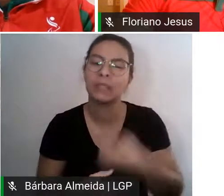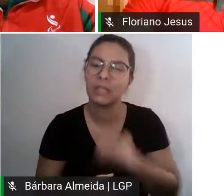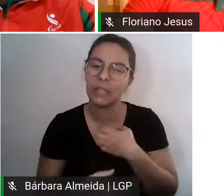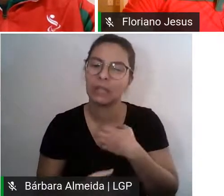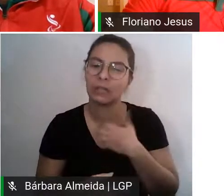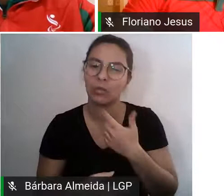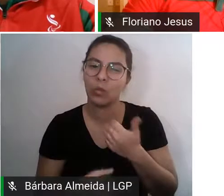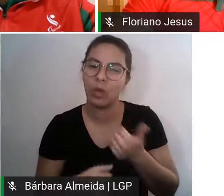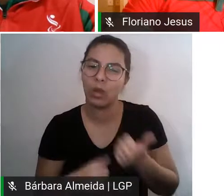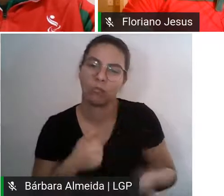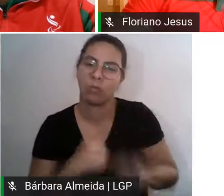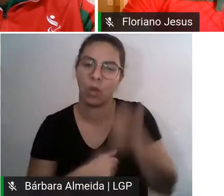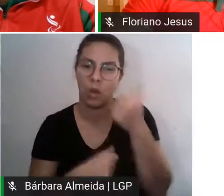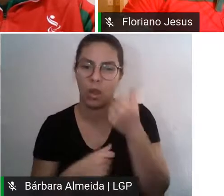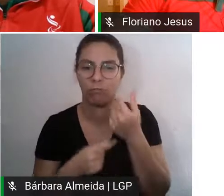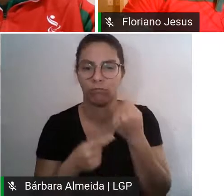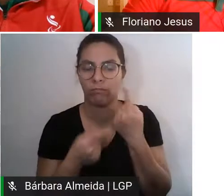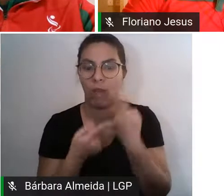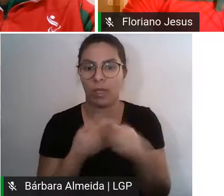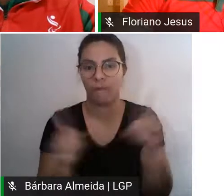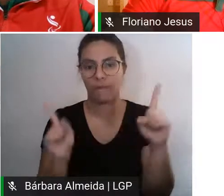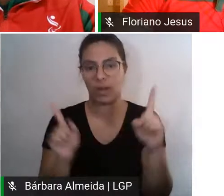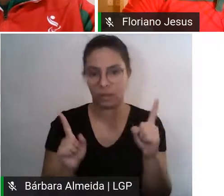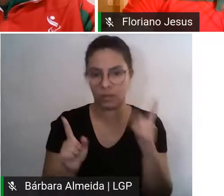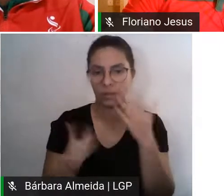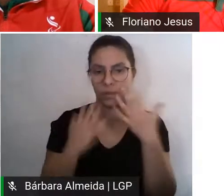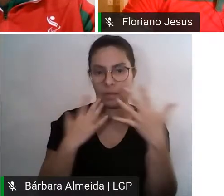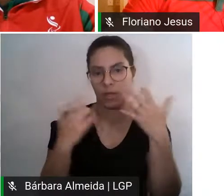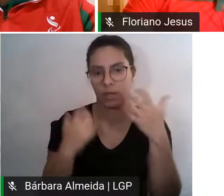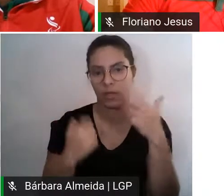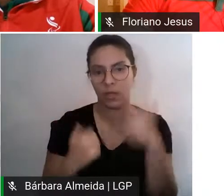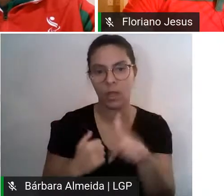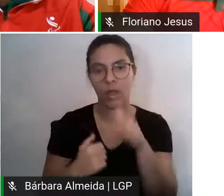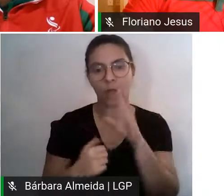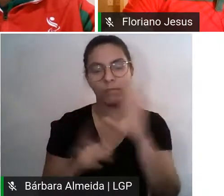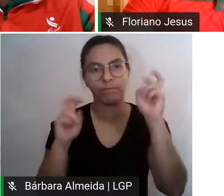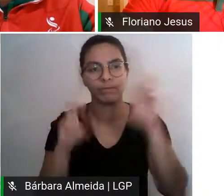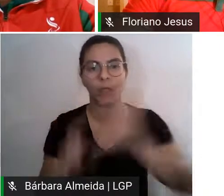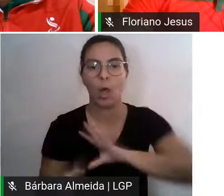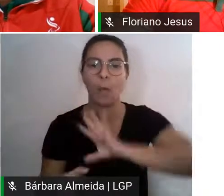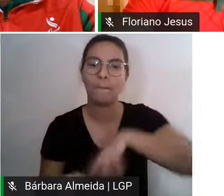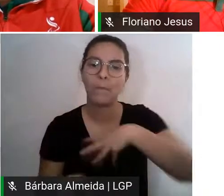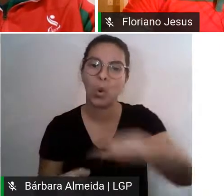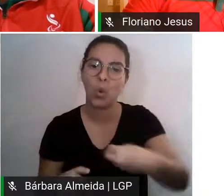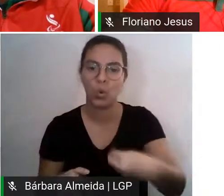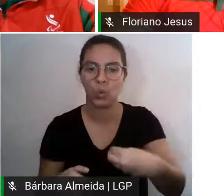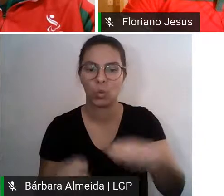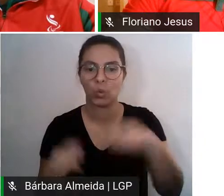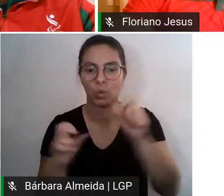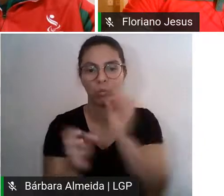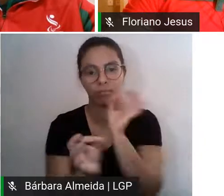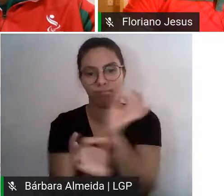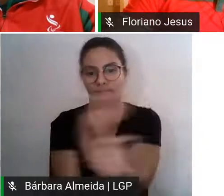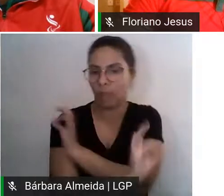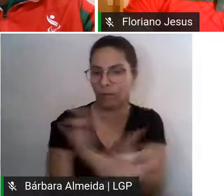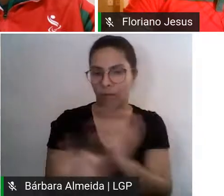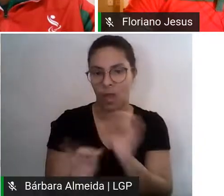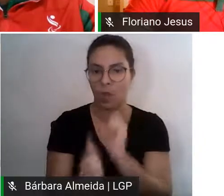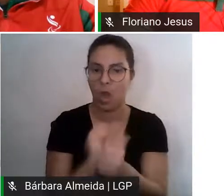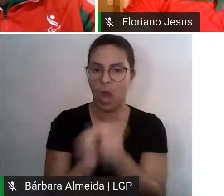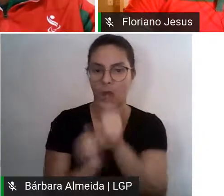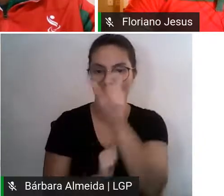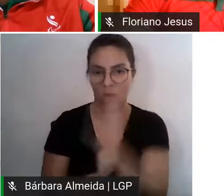para eles, foi perceber que há um mundo onde eles são atletas de excelência e que